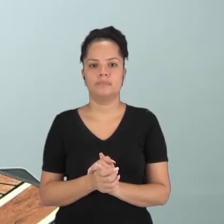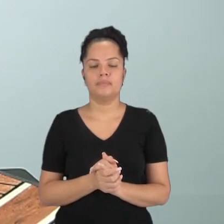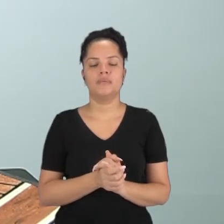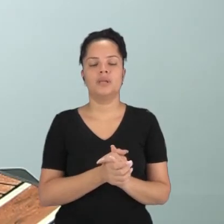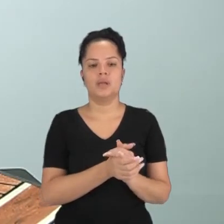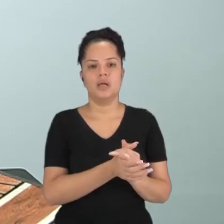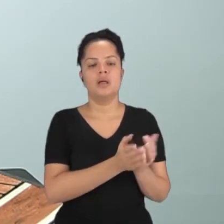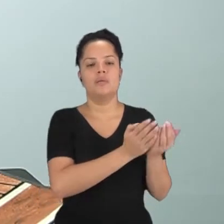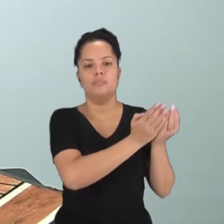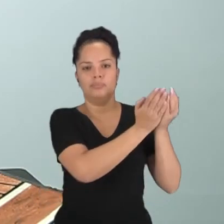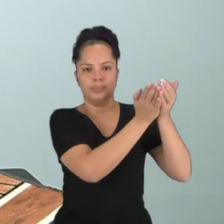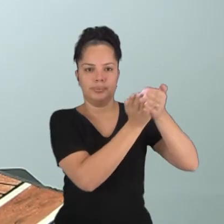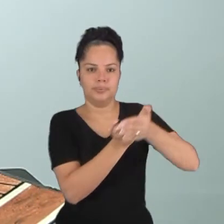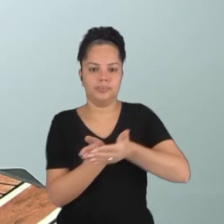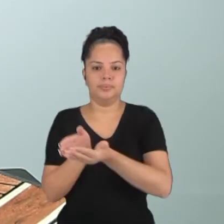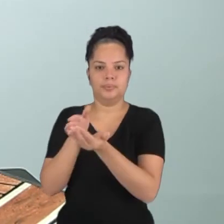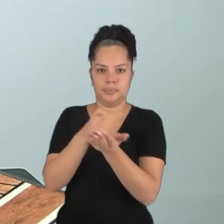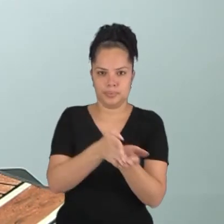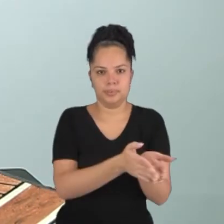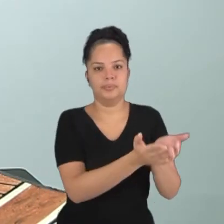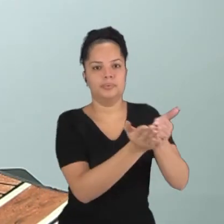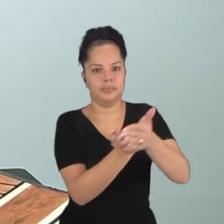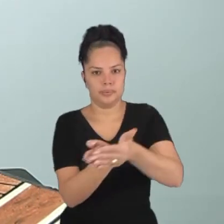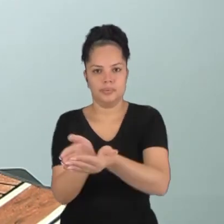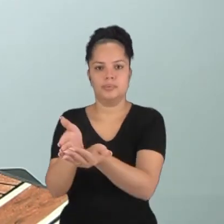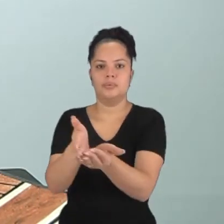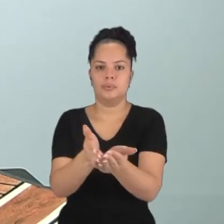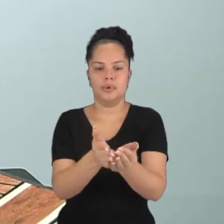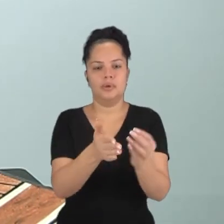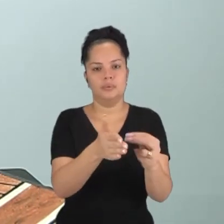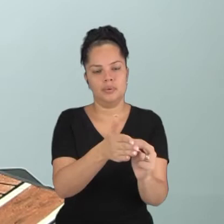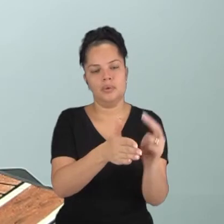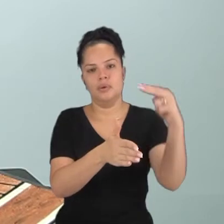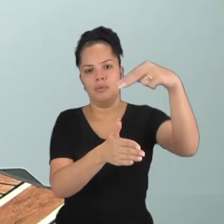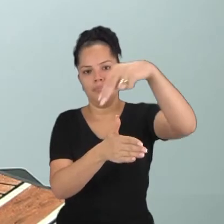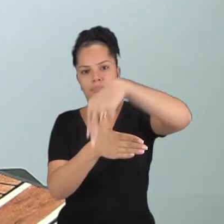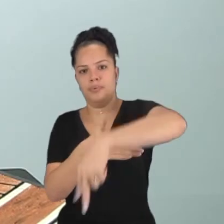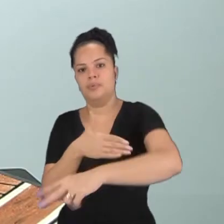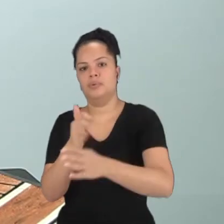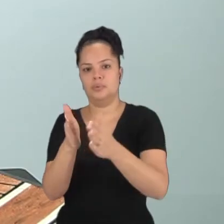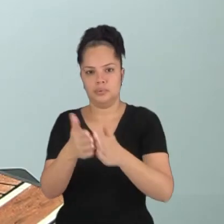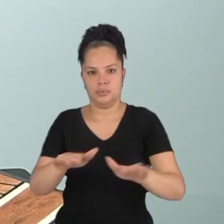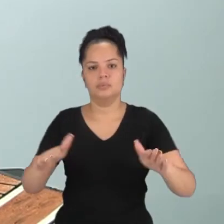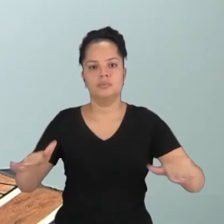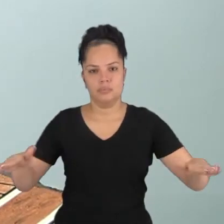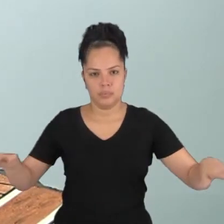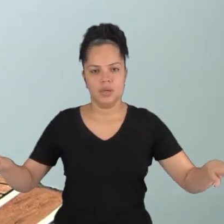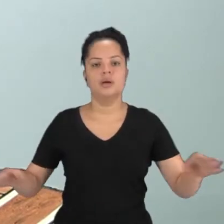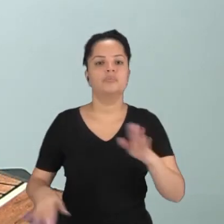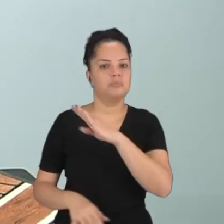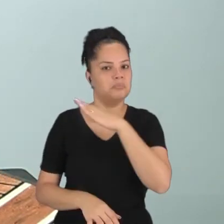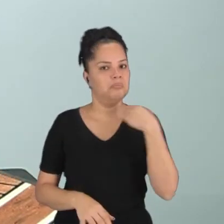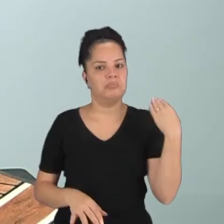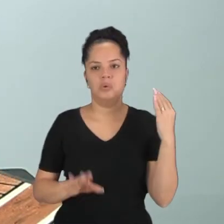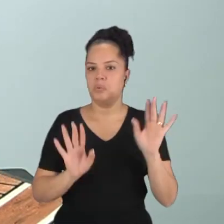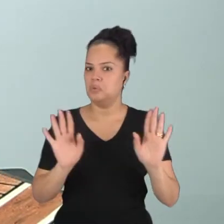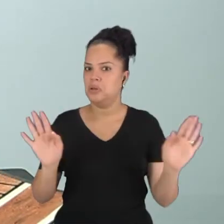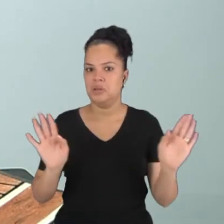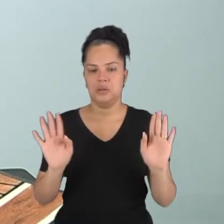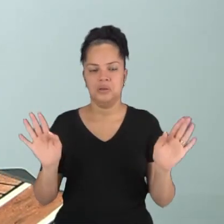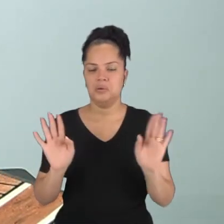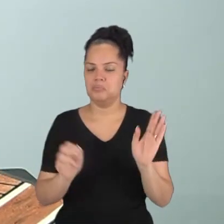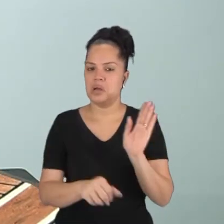Oceano Atlântico e eram jogados como animais mesmo. Morreu, acabou, não vai servir,